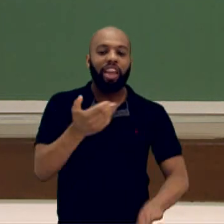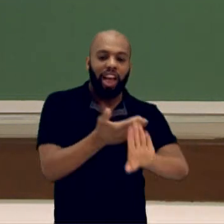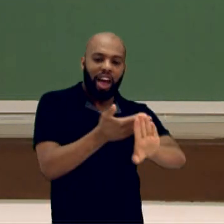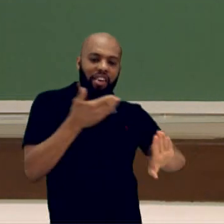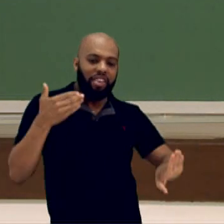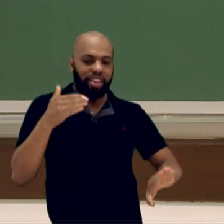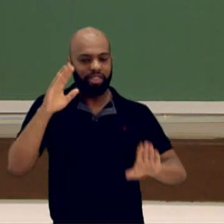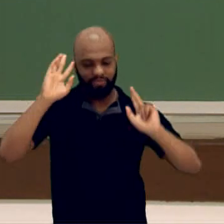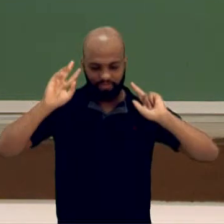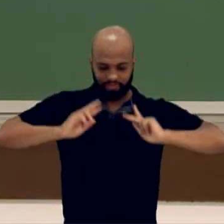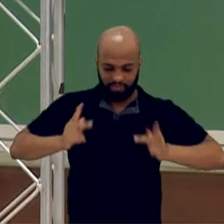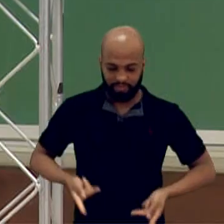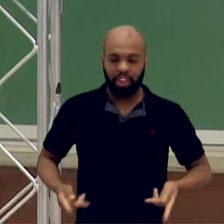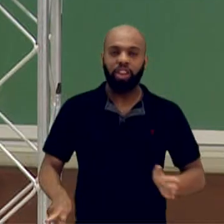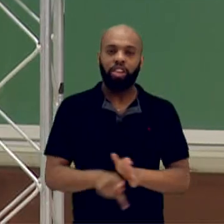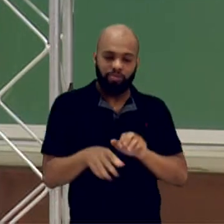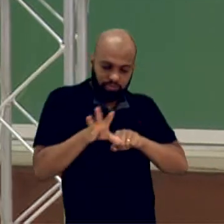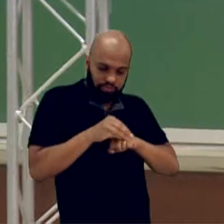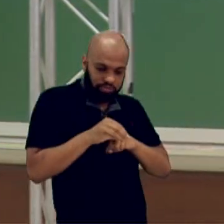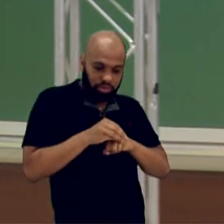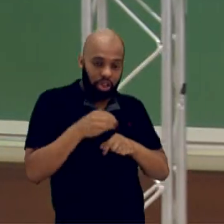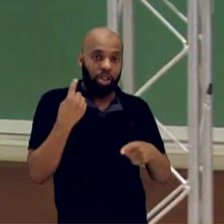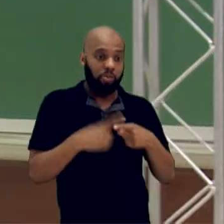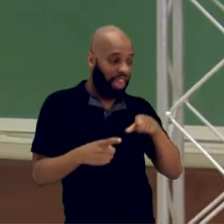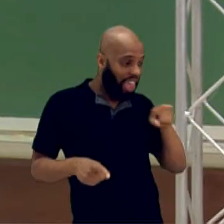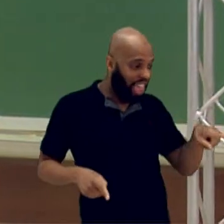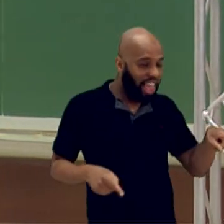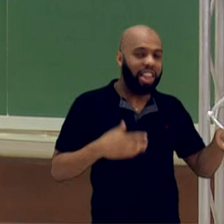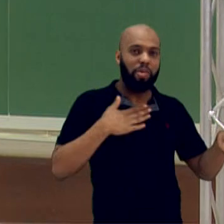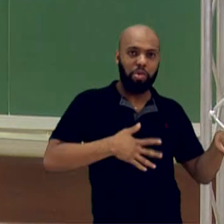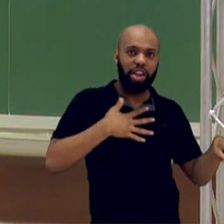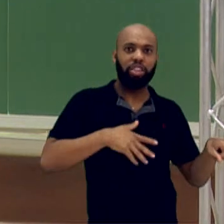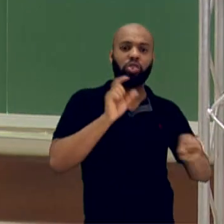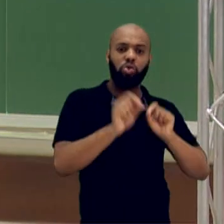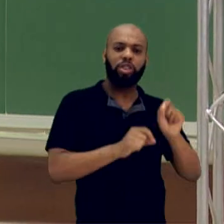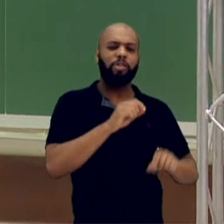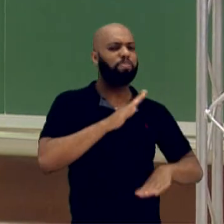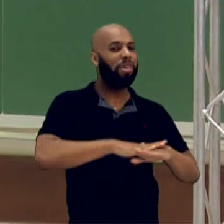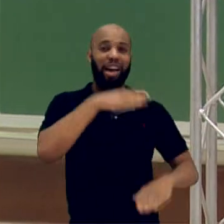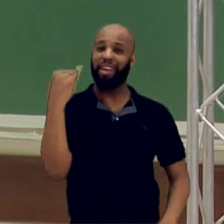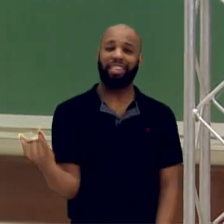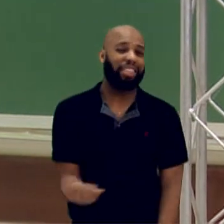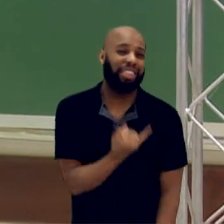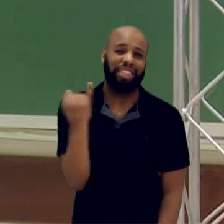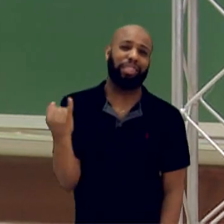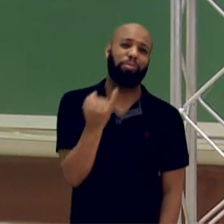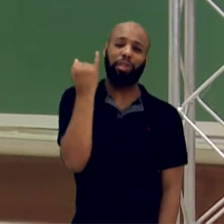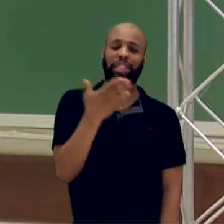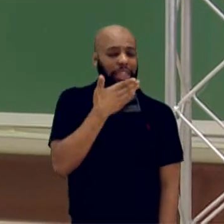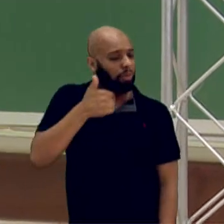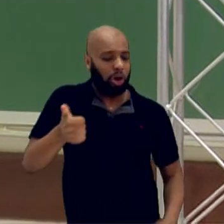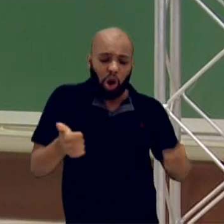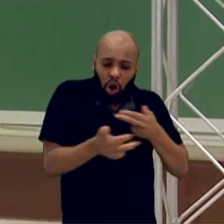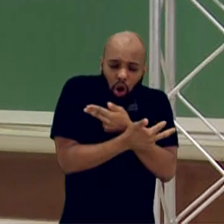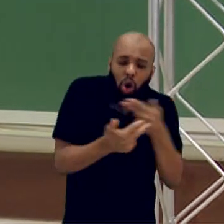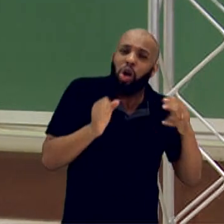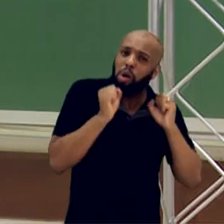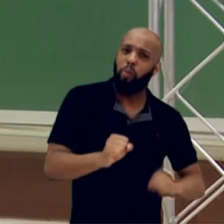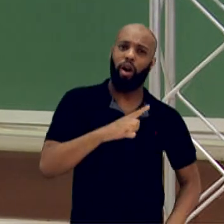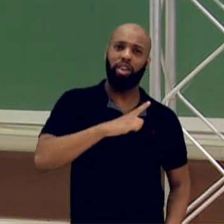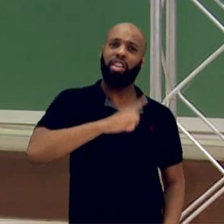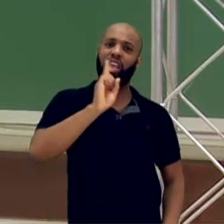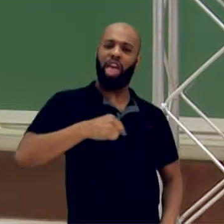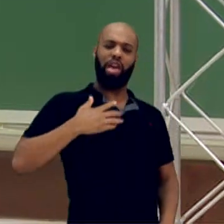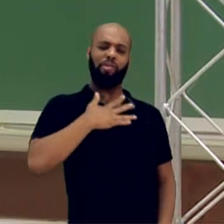do conhecimento. Tá? Enquanto para Epicuro o prazer é o sumo bem, ou seja, a melhor coisa que o ser